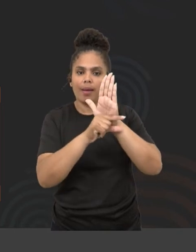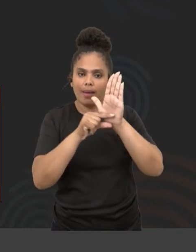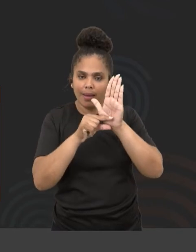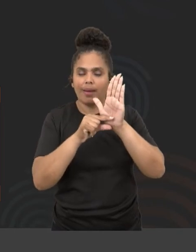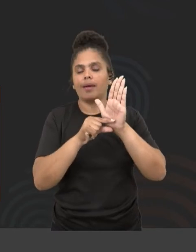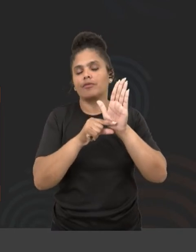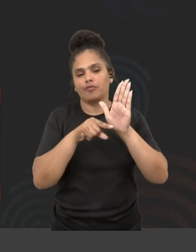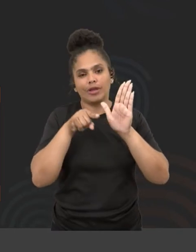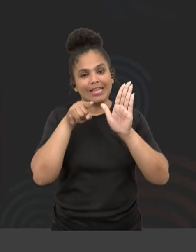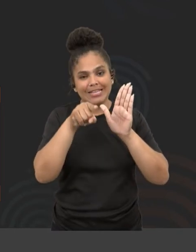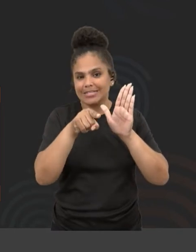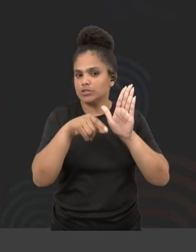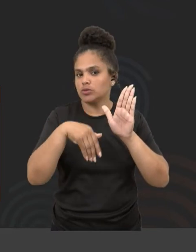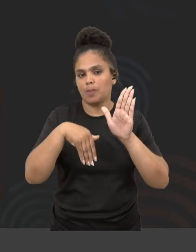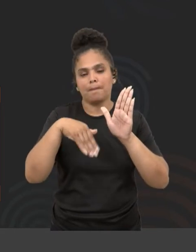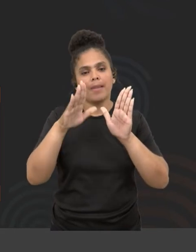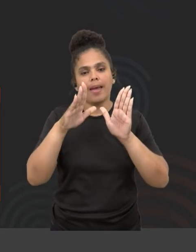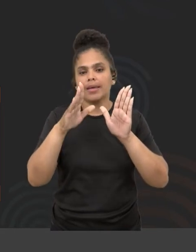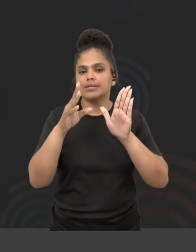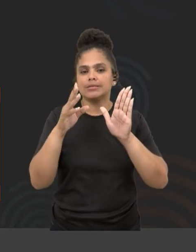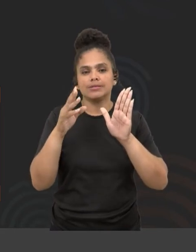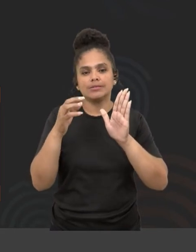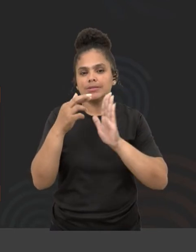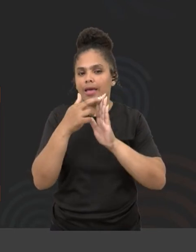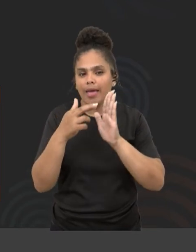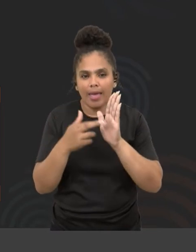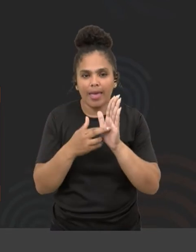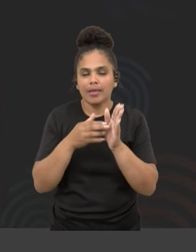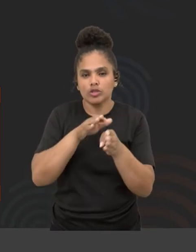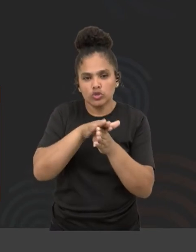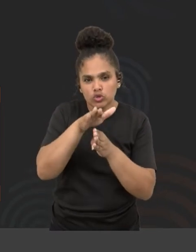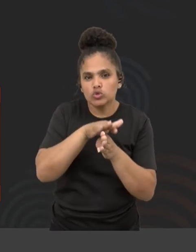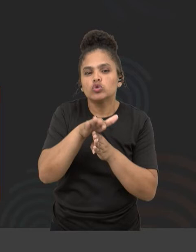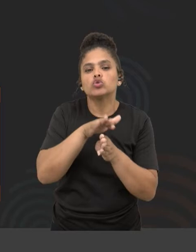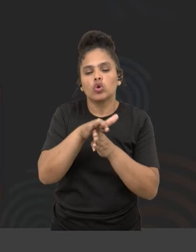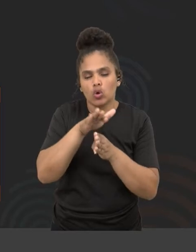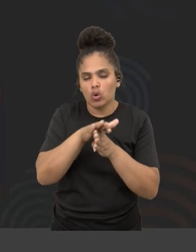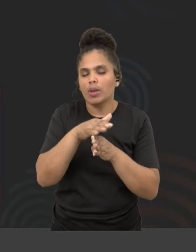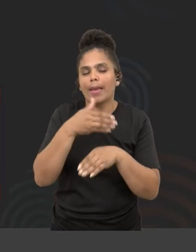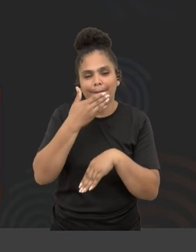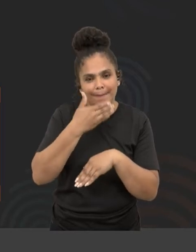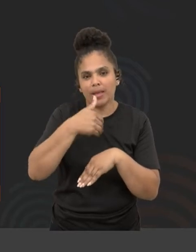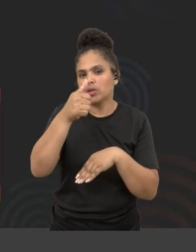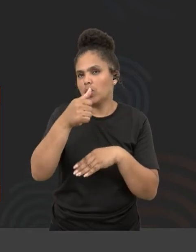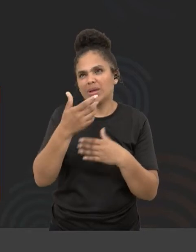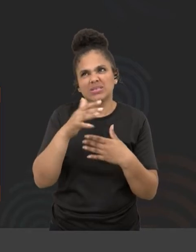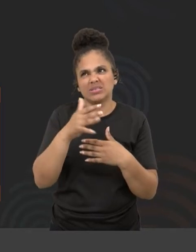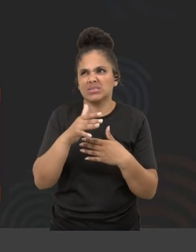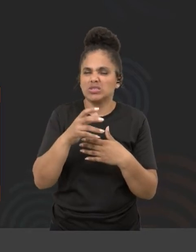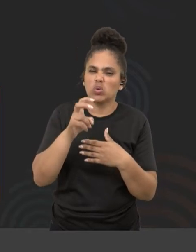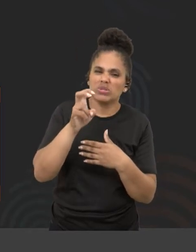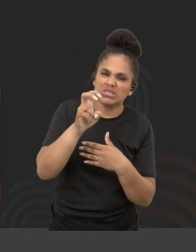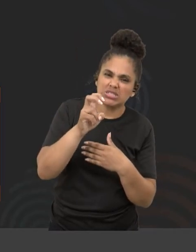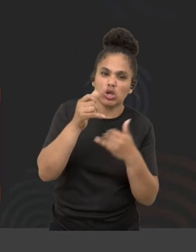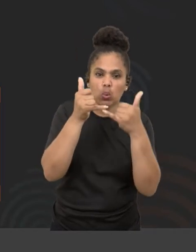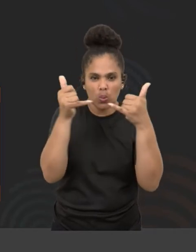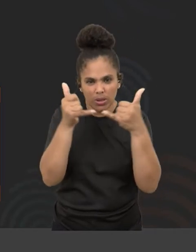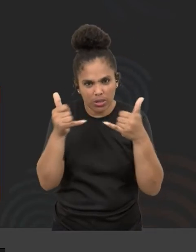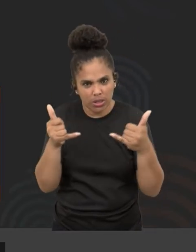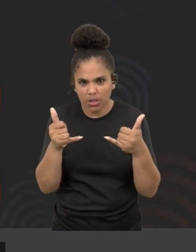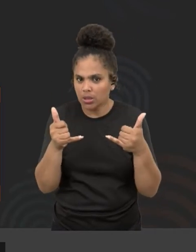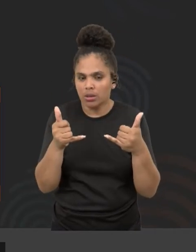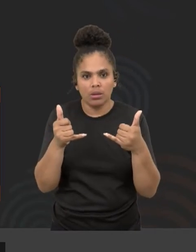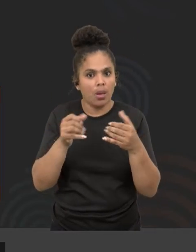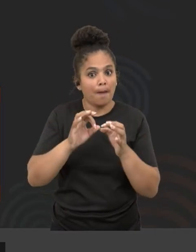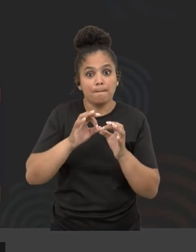Então, o recomendado é que cada parágrafo tenha mais ou menos 5 linhas, não tenham muitas linhas